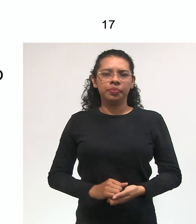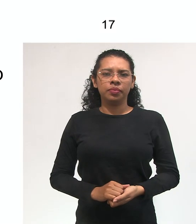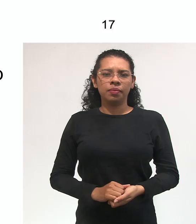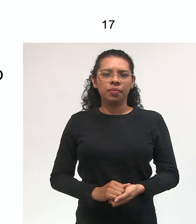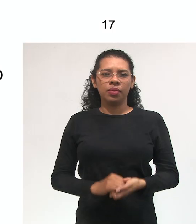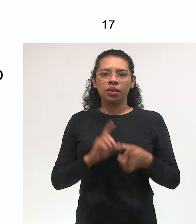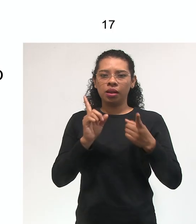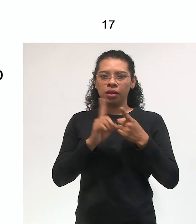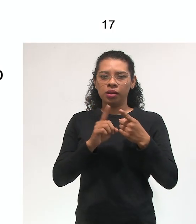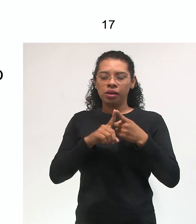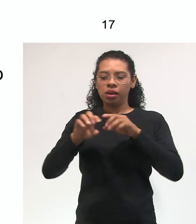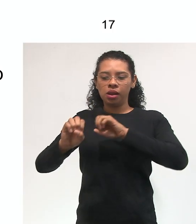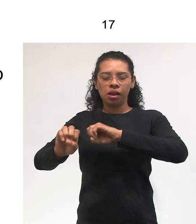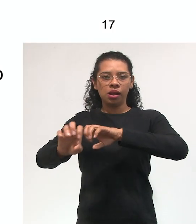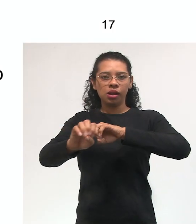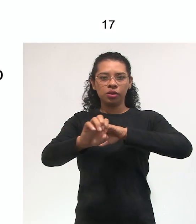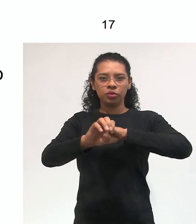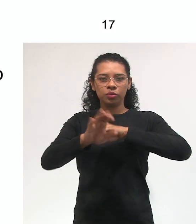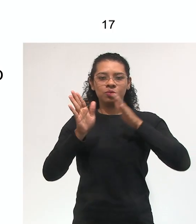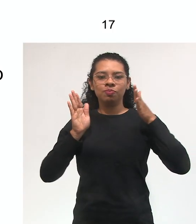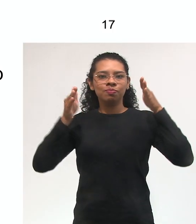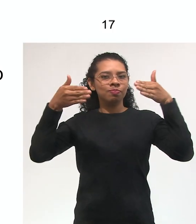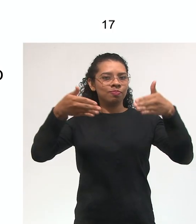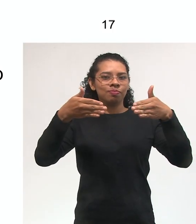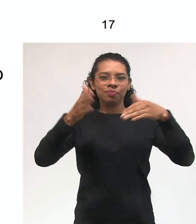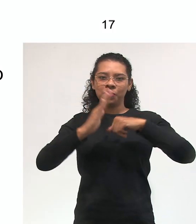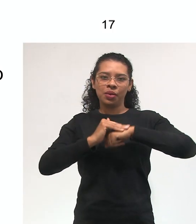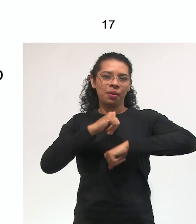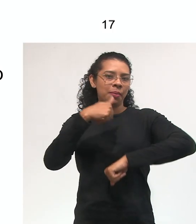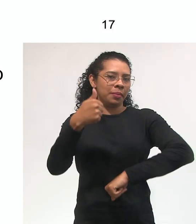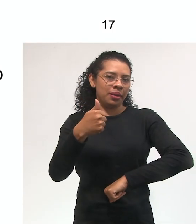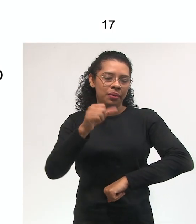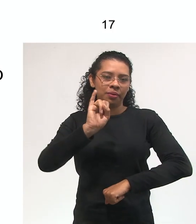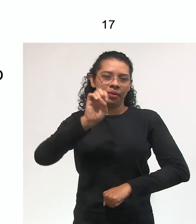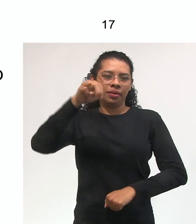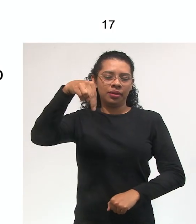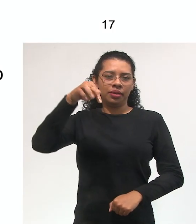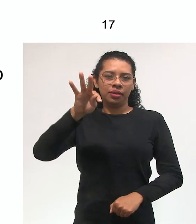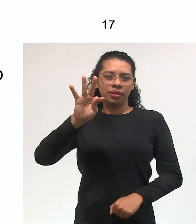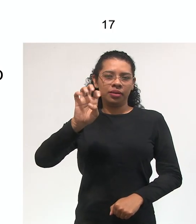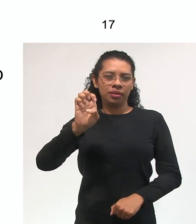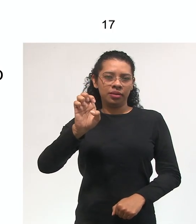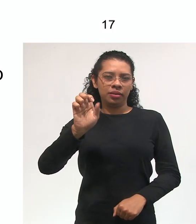A educação ideal, que eu já havia falado anteriormente, seria integral, né? Para